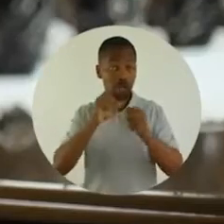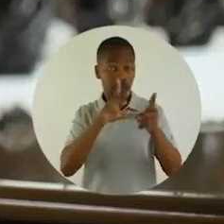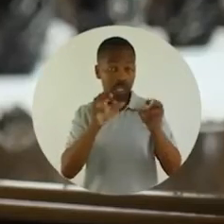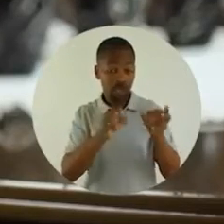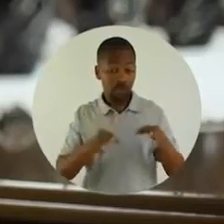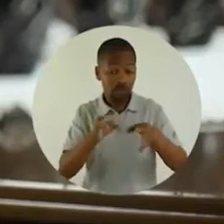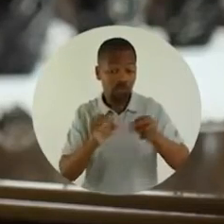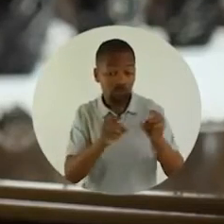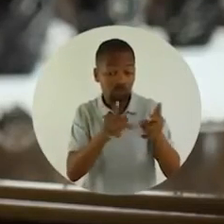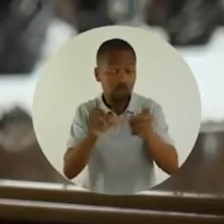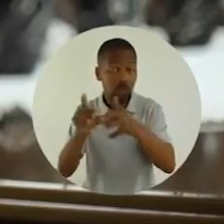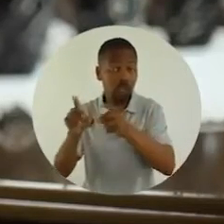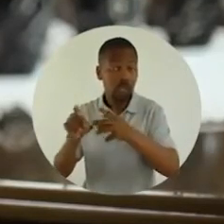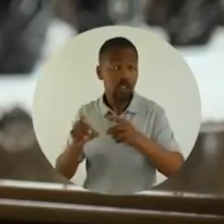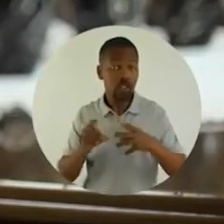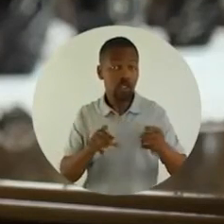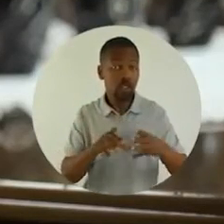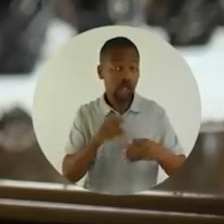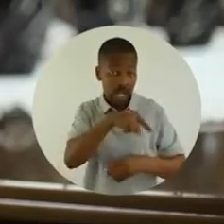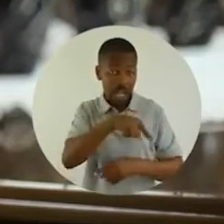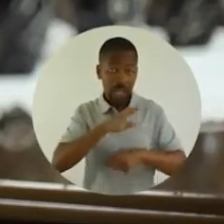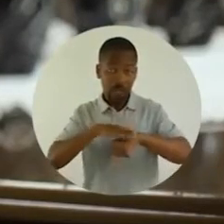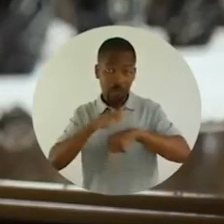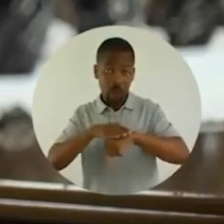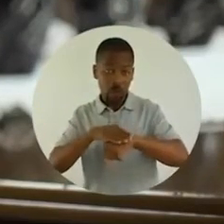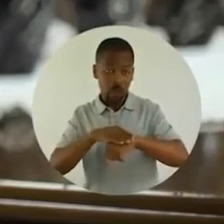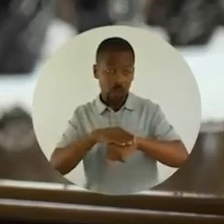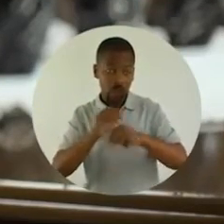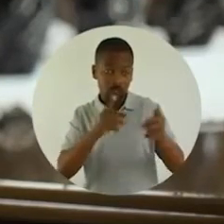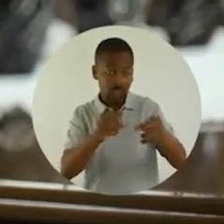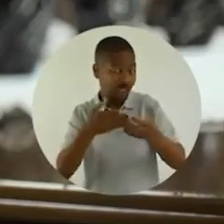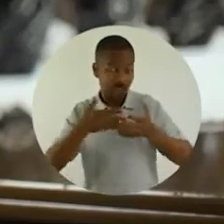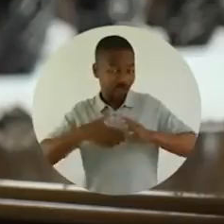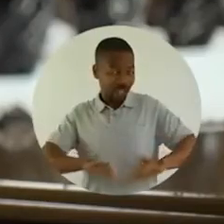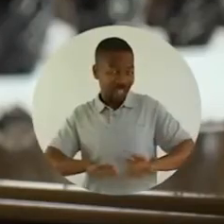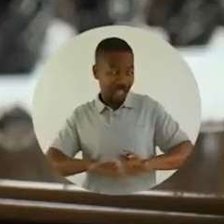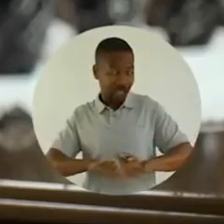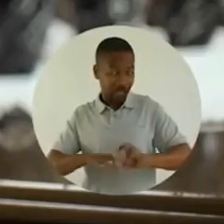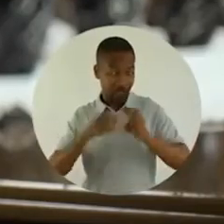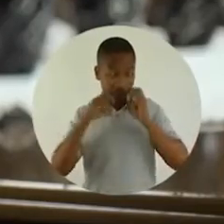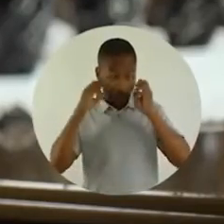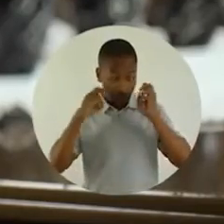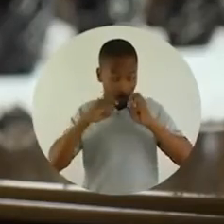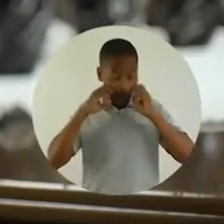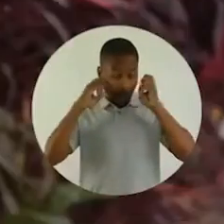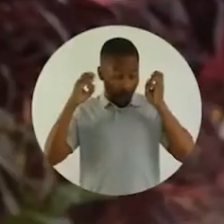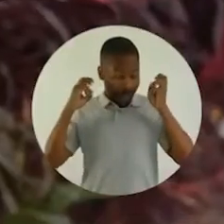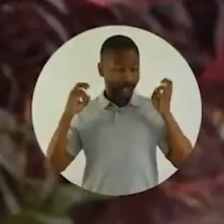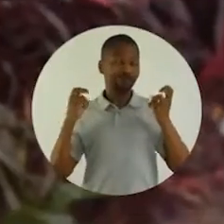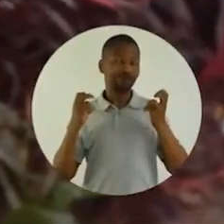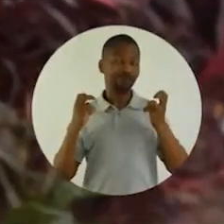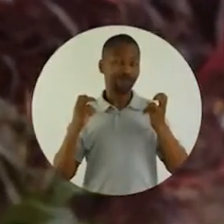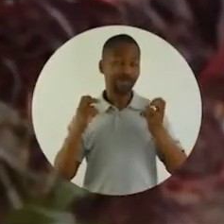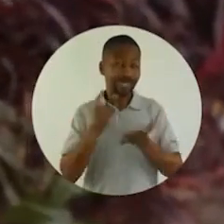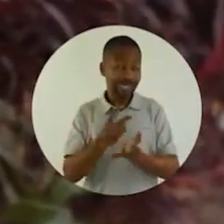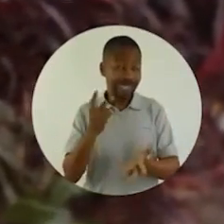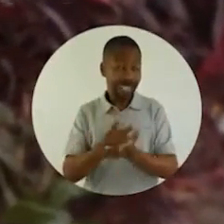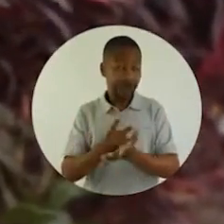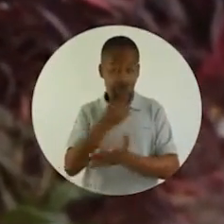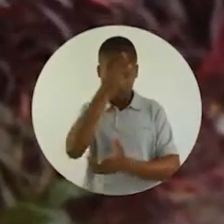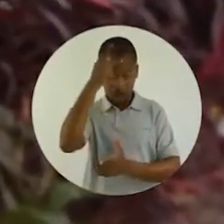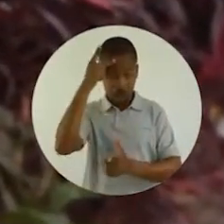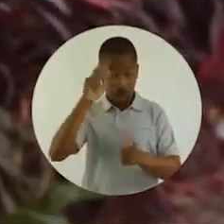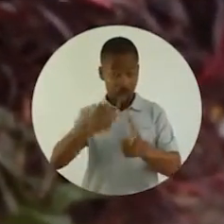vendendo salgadinho. Botava ele para vender os salgados, mas ele não gostava muito, que ele sempre foi muito tímido. A gente levava a volta